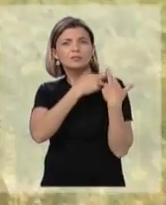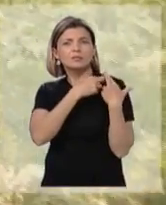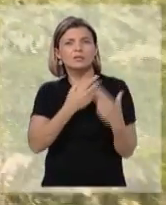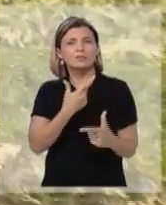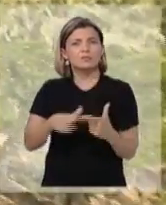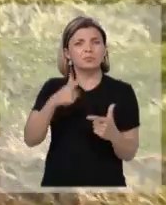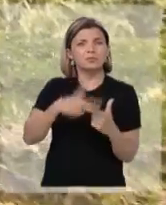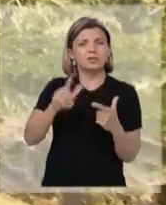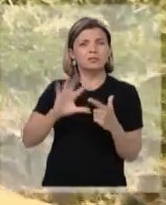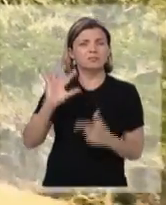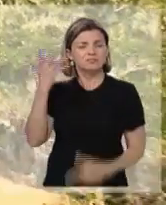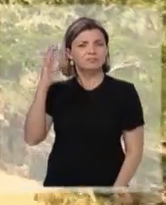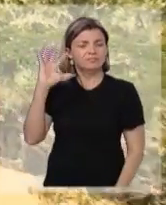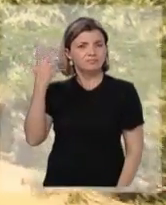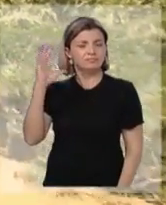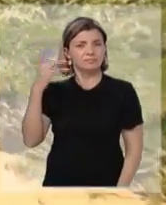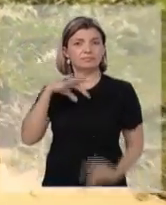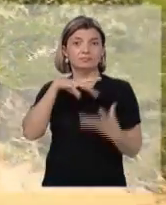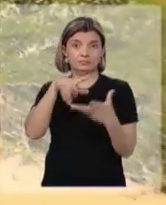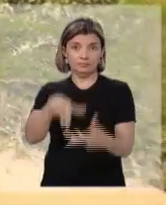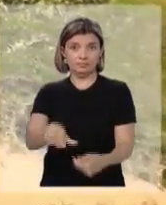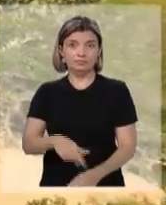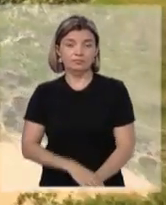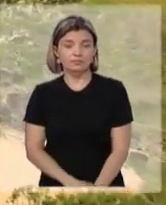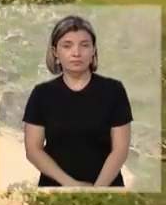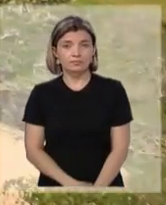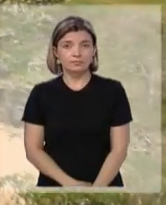responsável por várias mudanças climáticas.